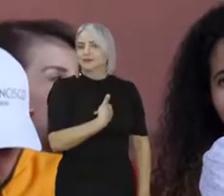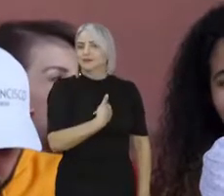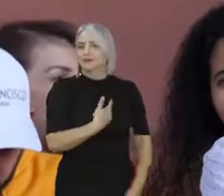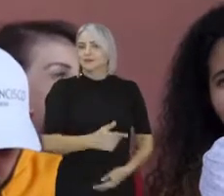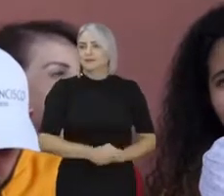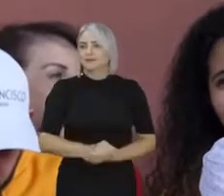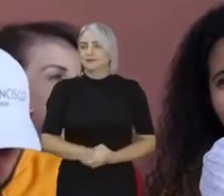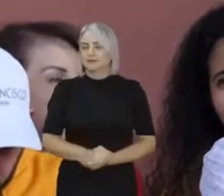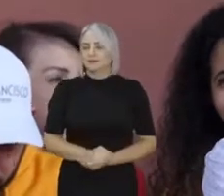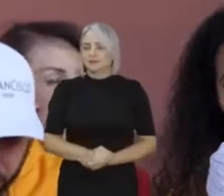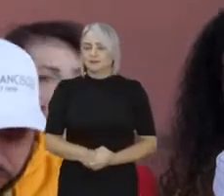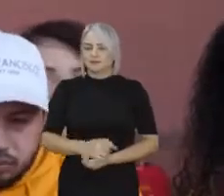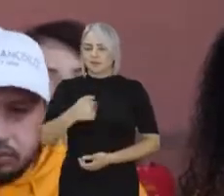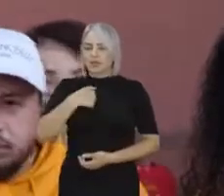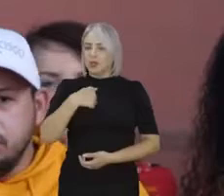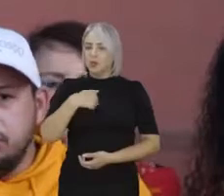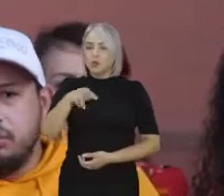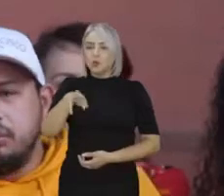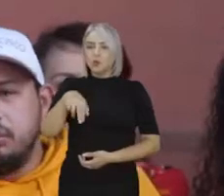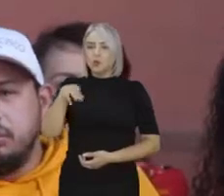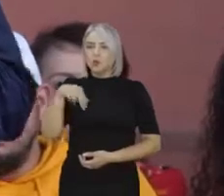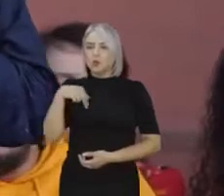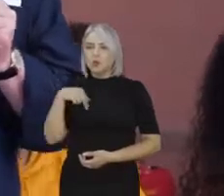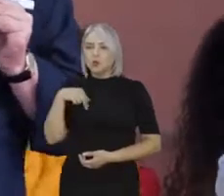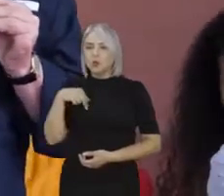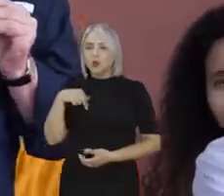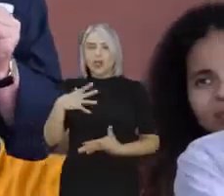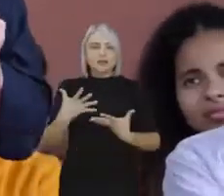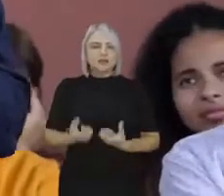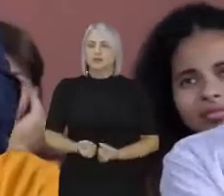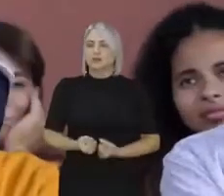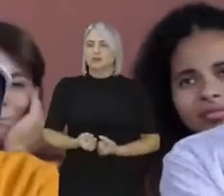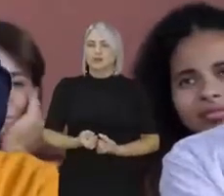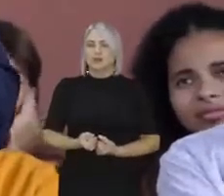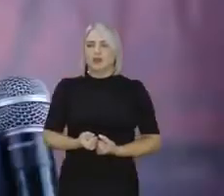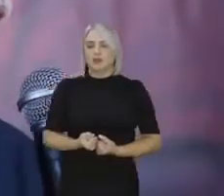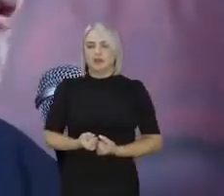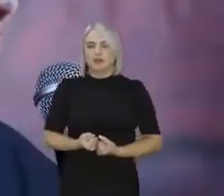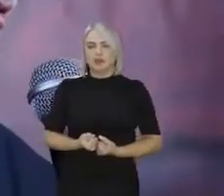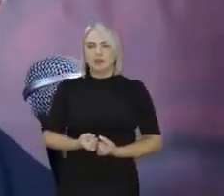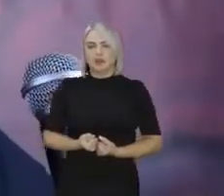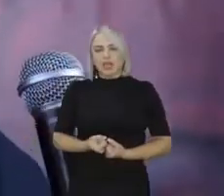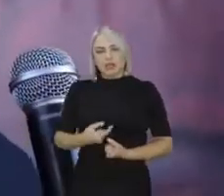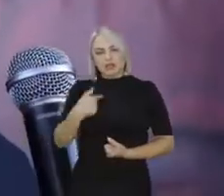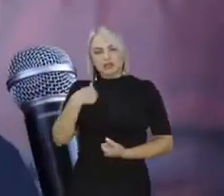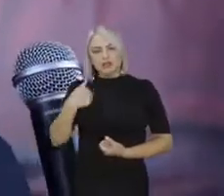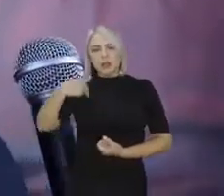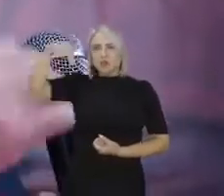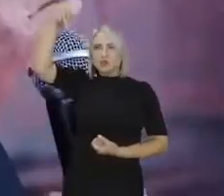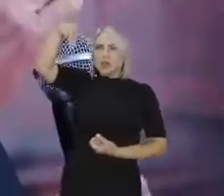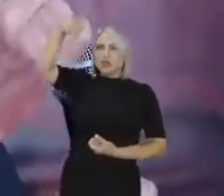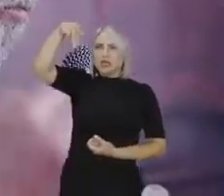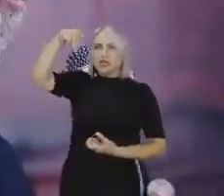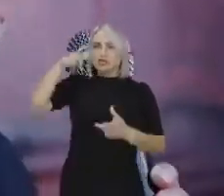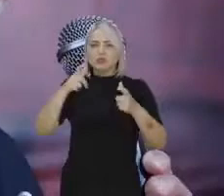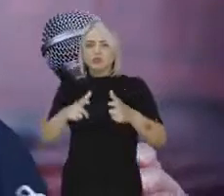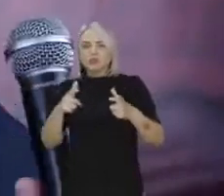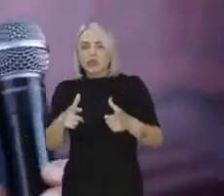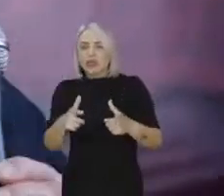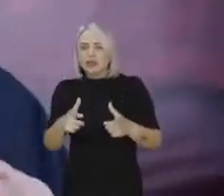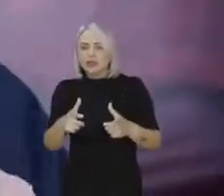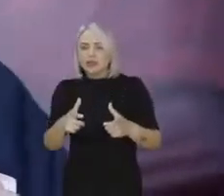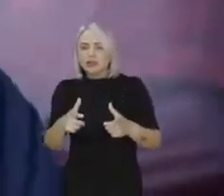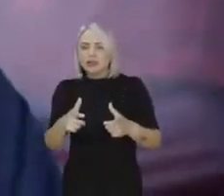Eu nunca me contentei de ver nos jornais que o Nordeste era o lugar que tinha